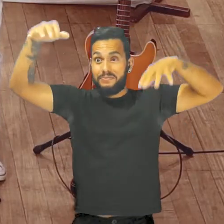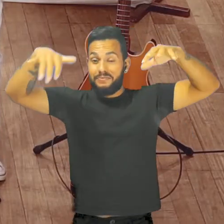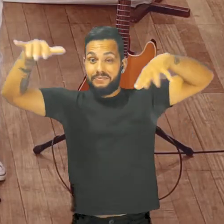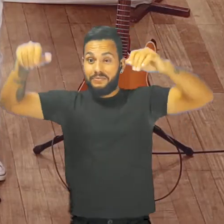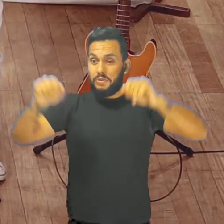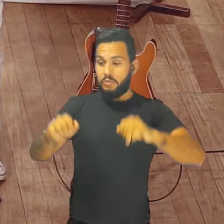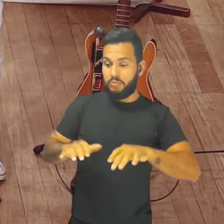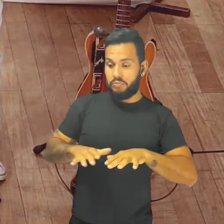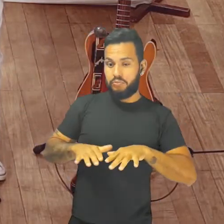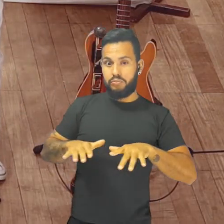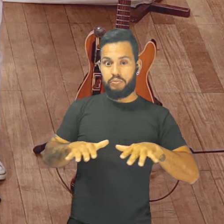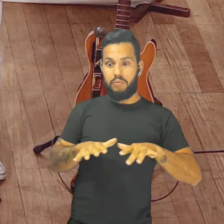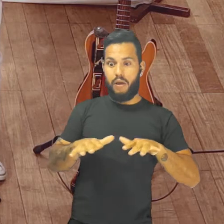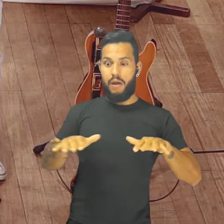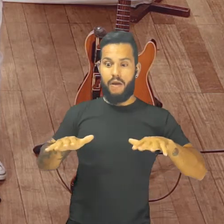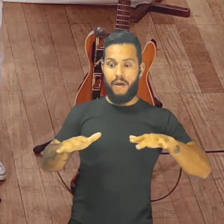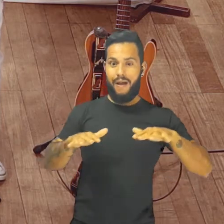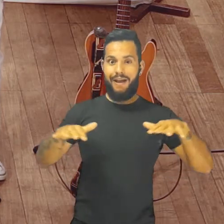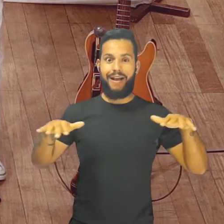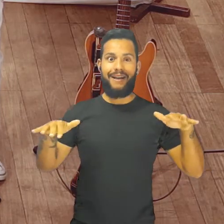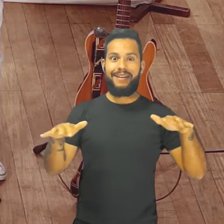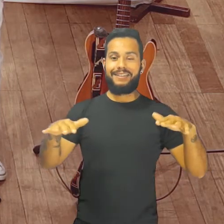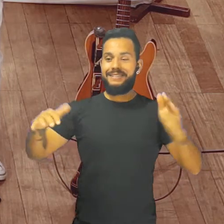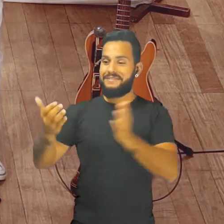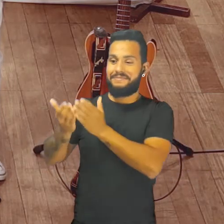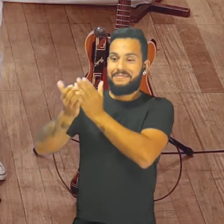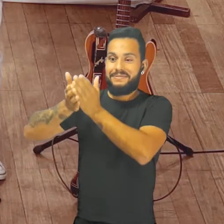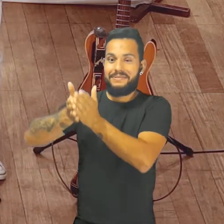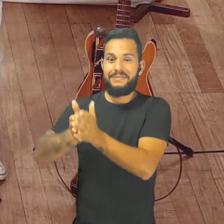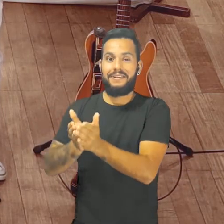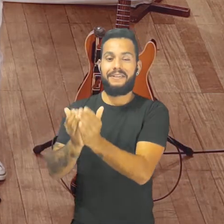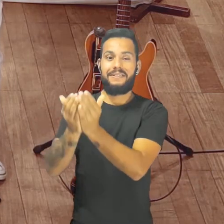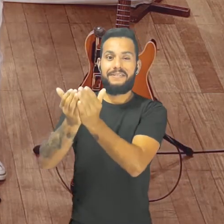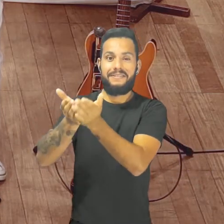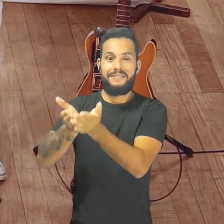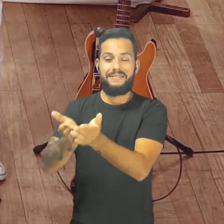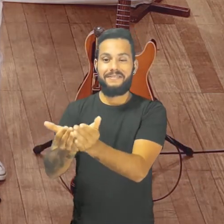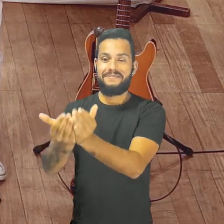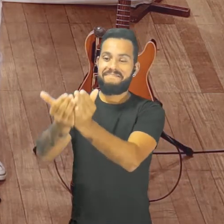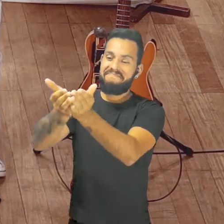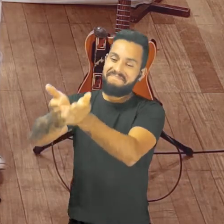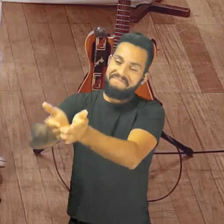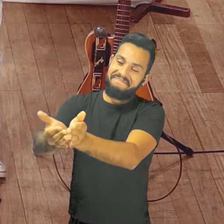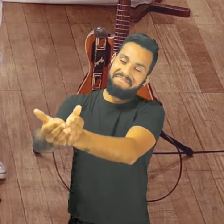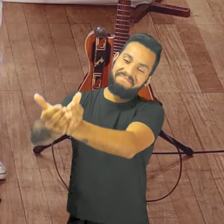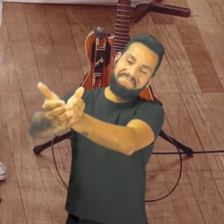pátio foi suficiente para um barquinho levemente poder